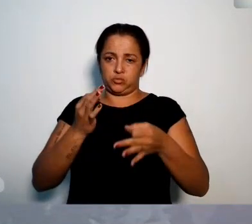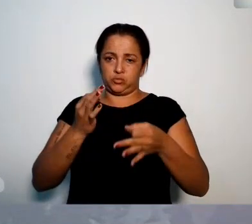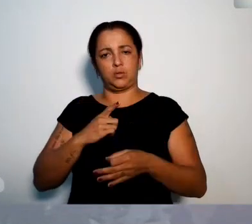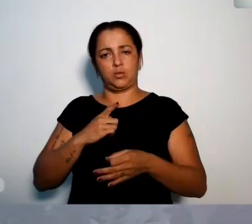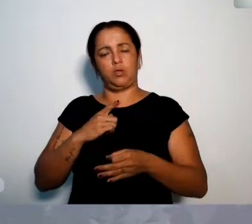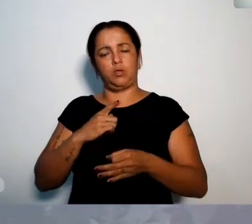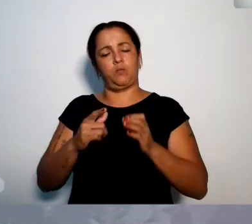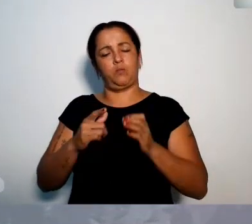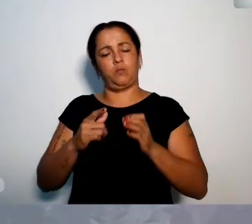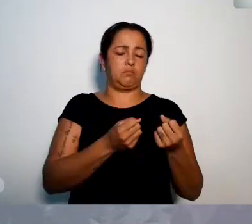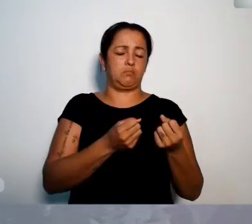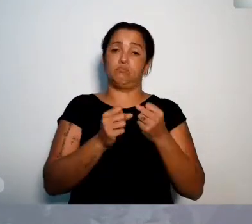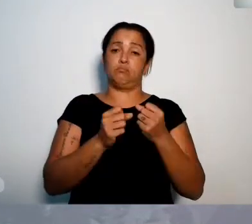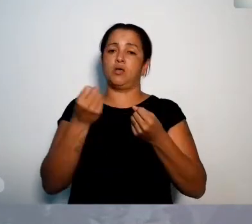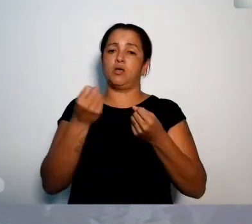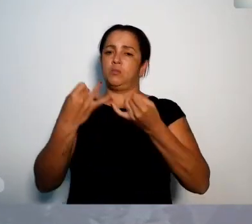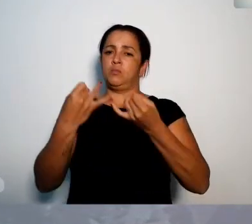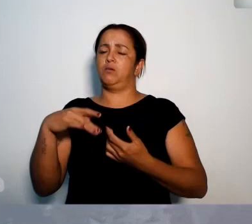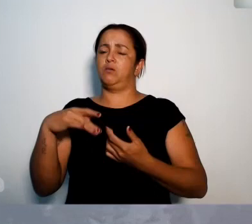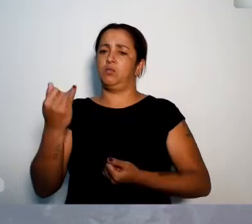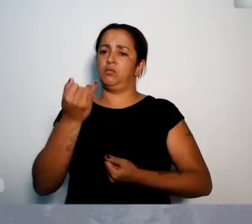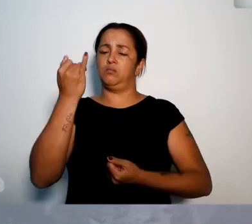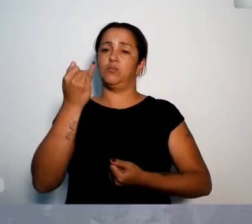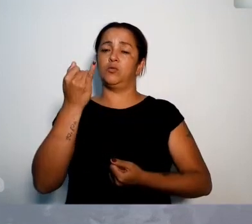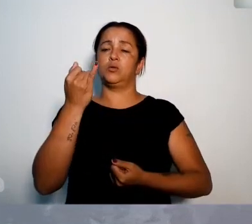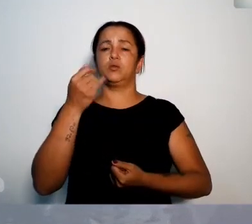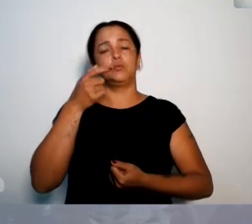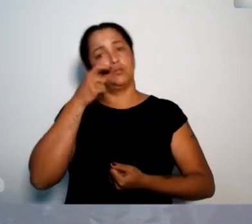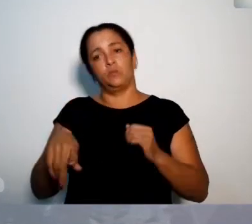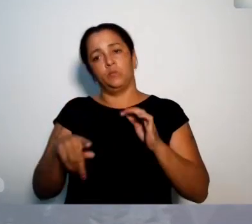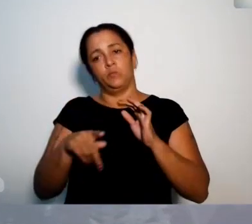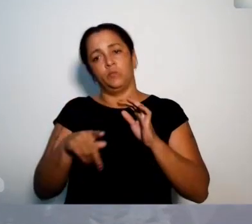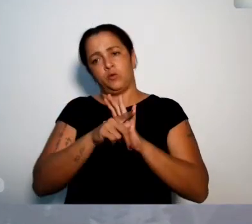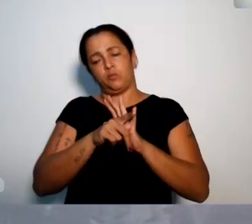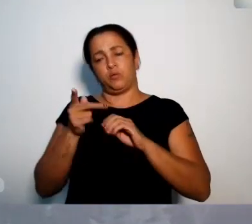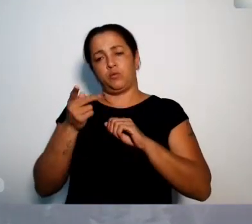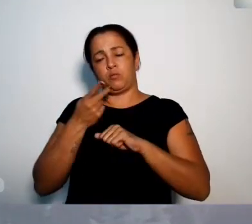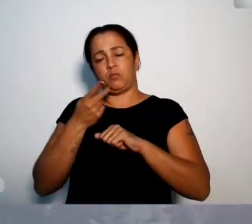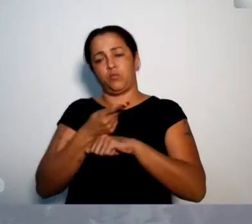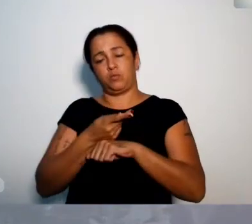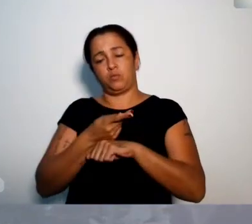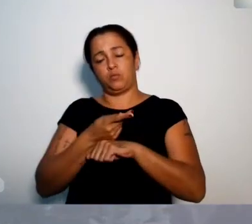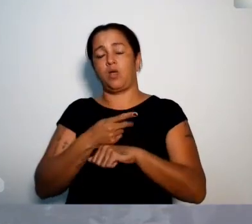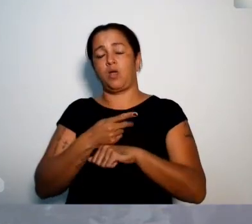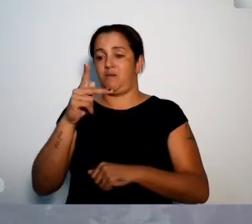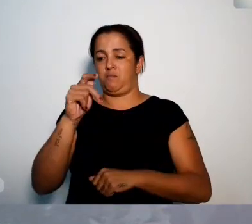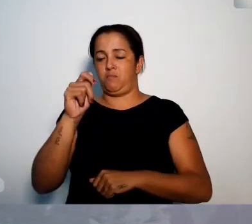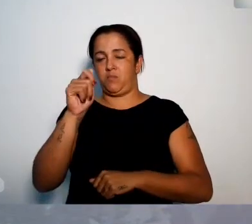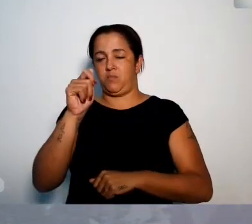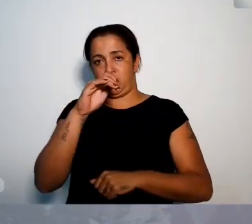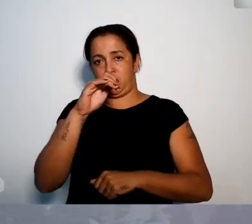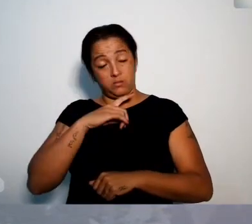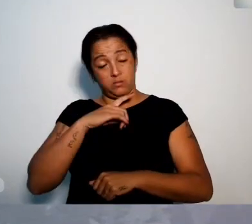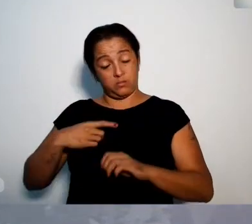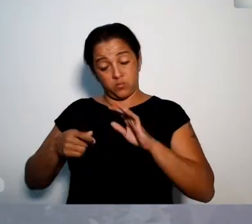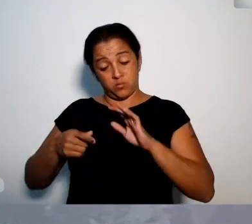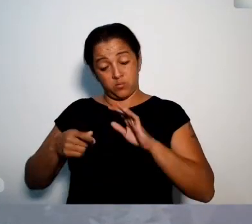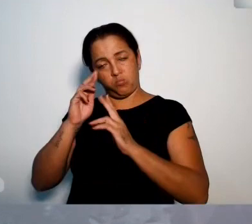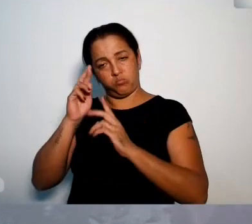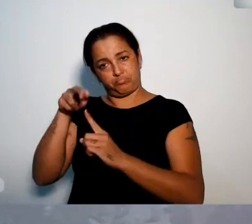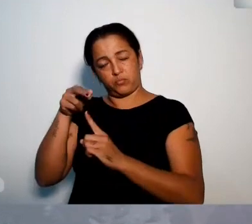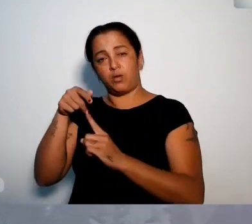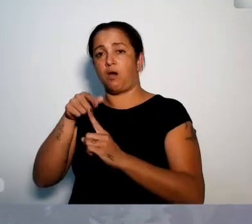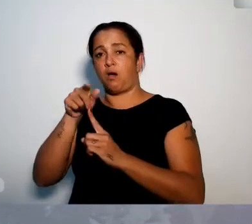a importância da criação da Procuradoria. A PEC, a que eu me refiro, ela é a